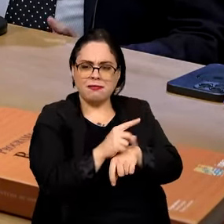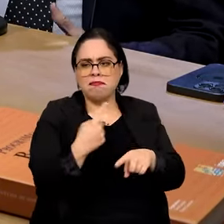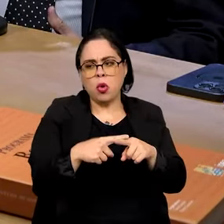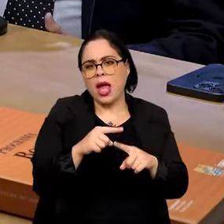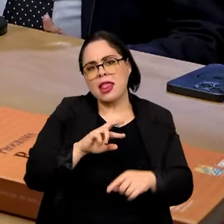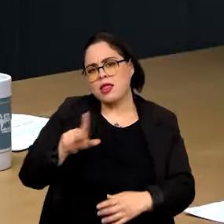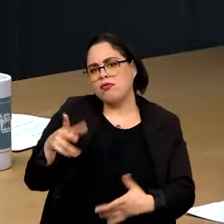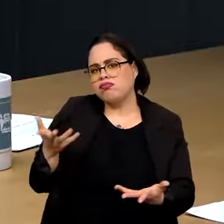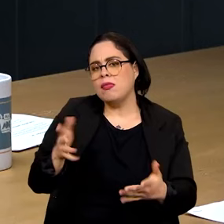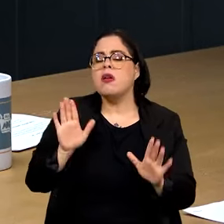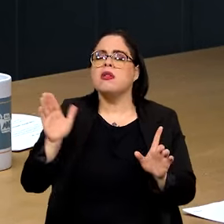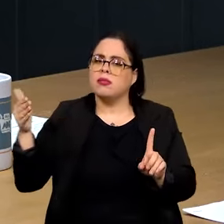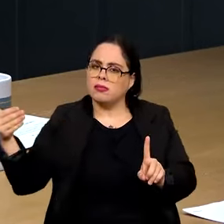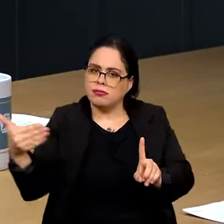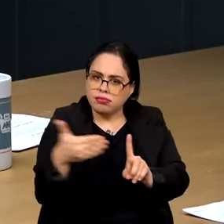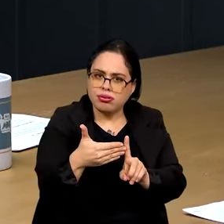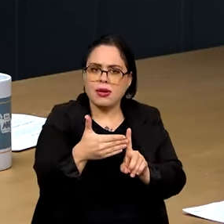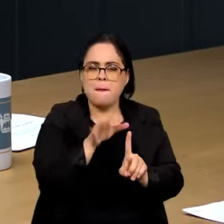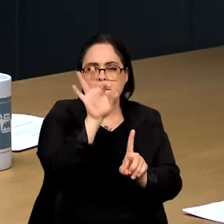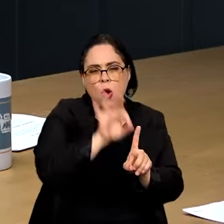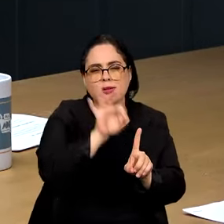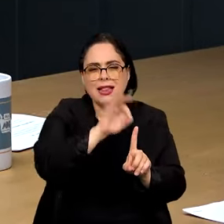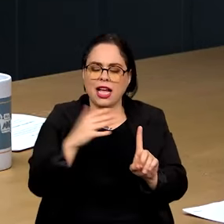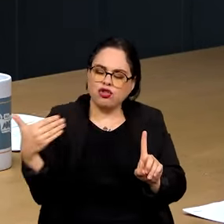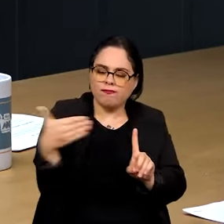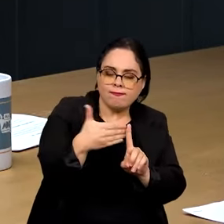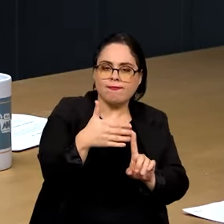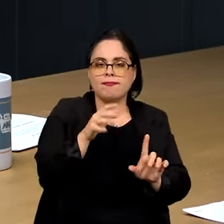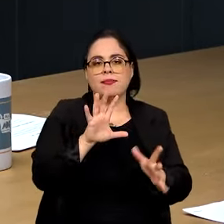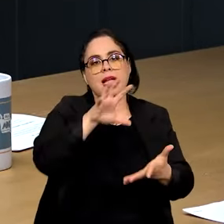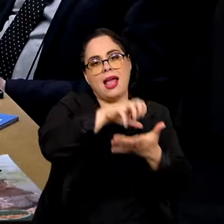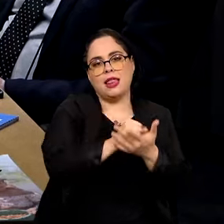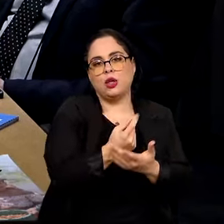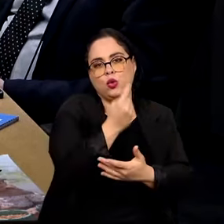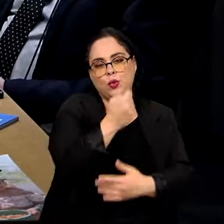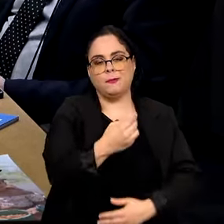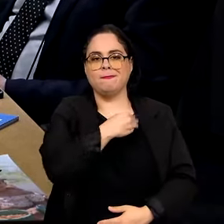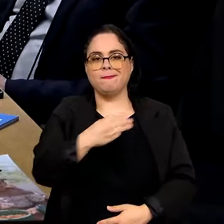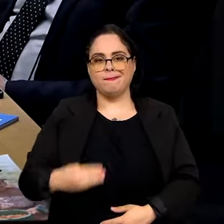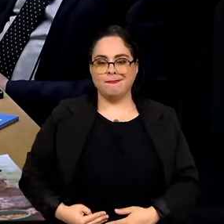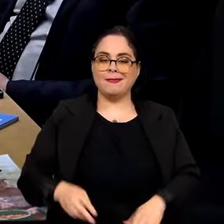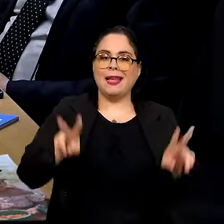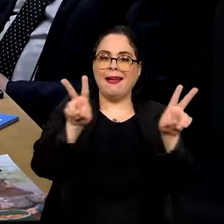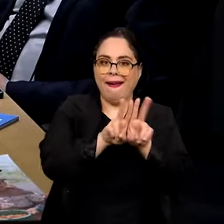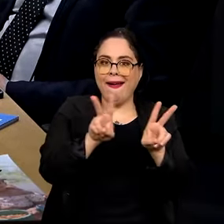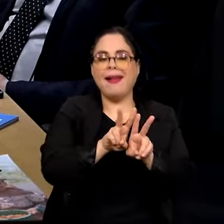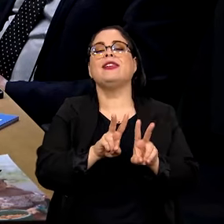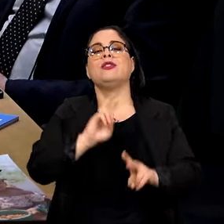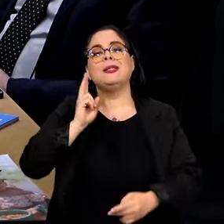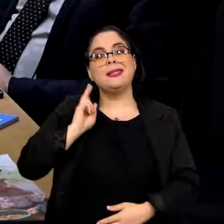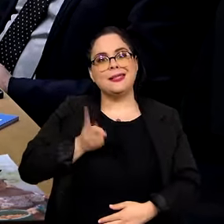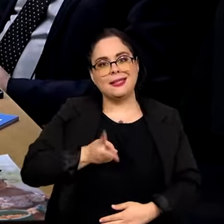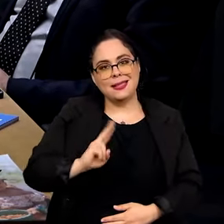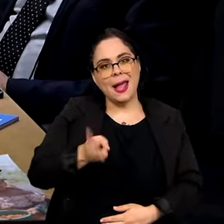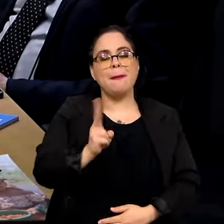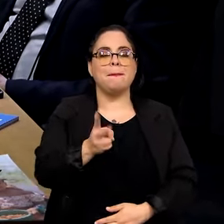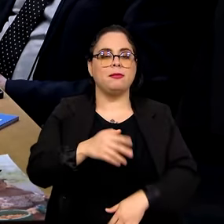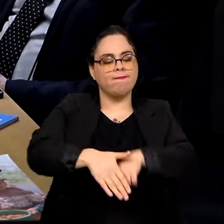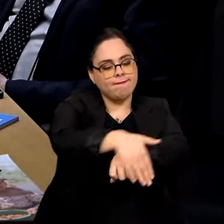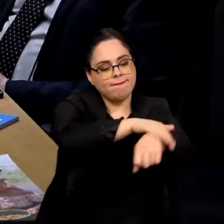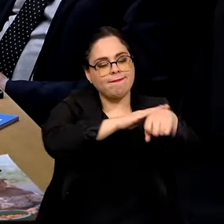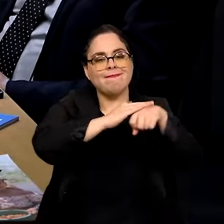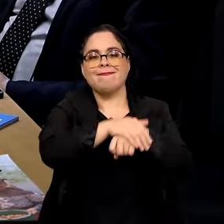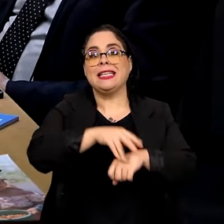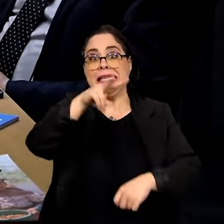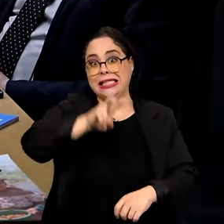vagas por que não direcionar um percentual para essas pessoas o ministro Wellington tem levantado essa bandeira